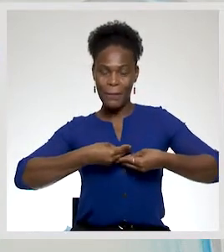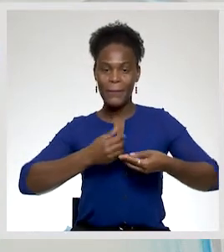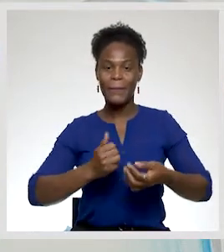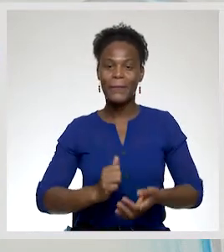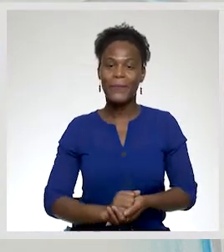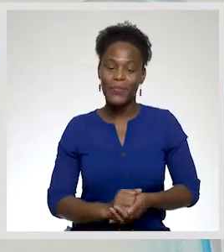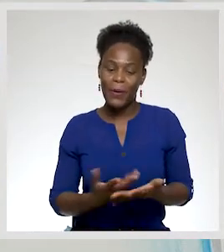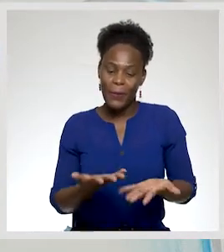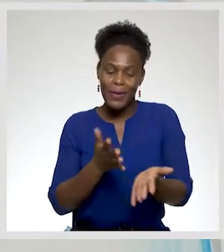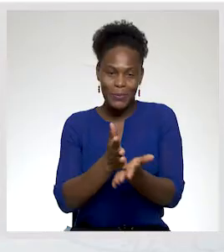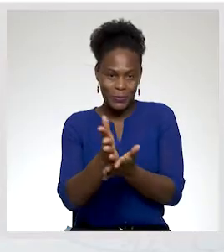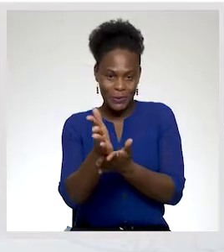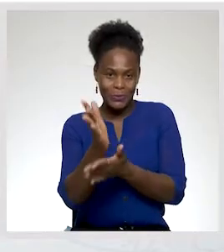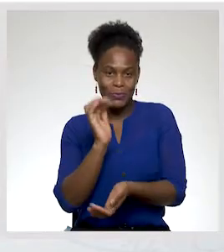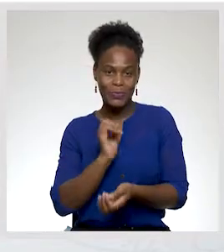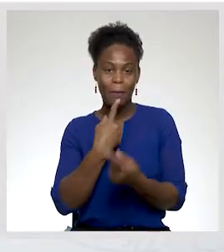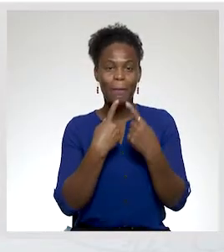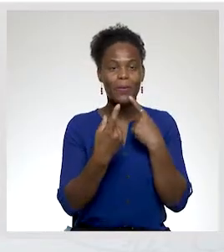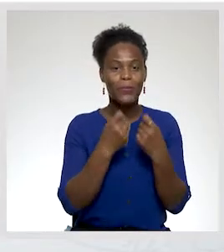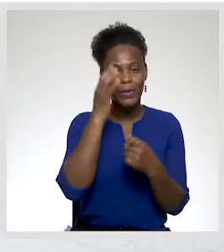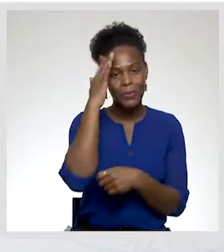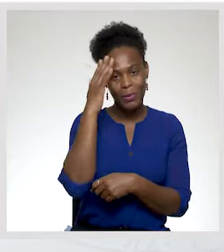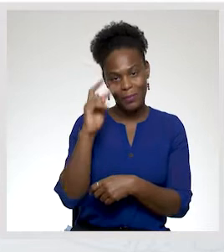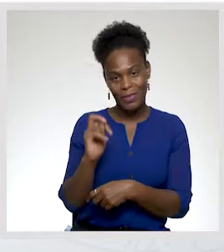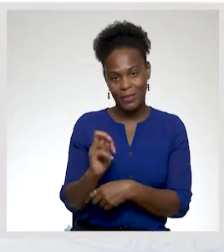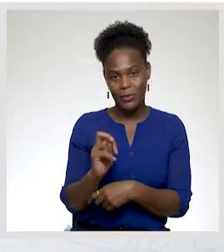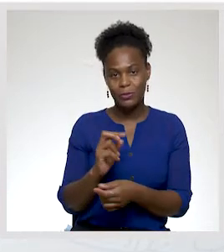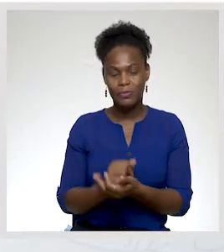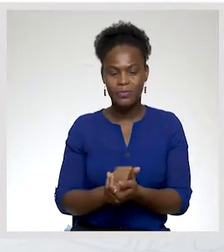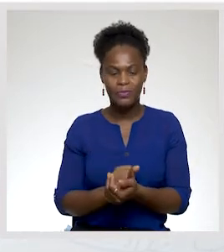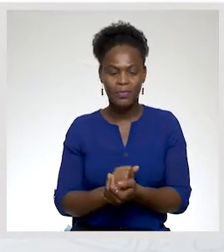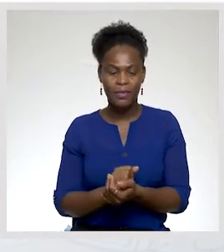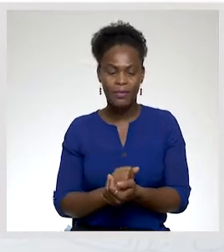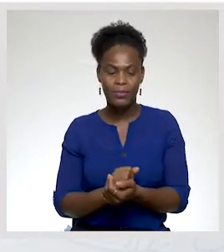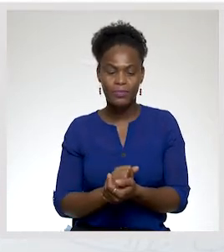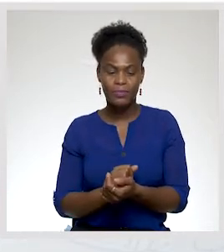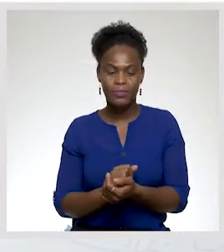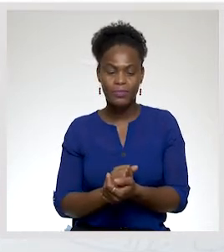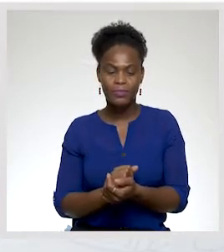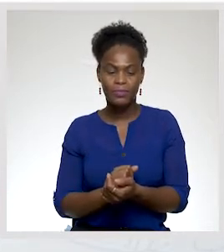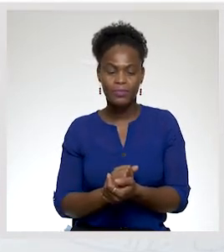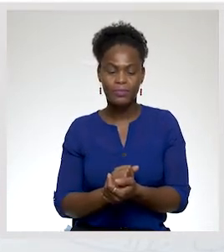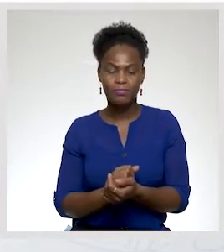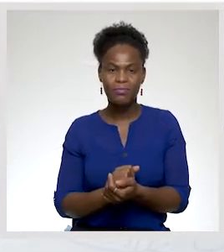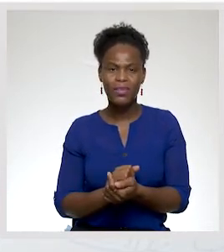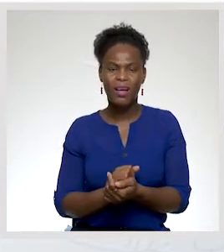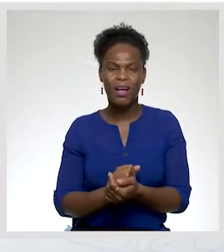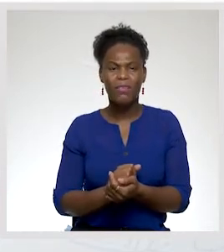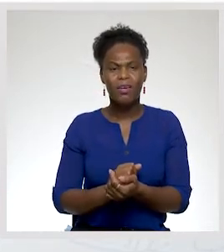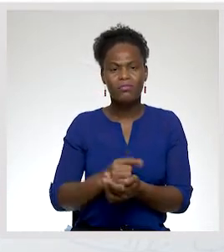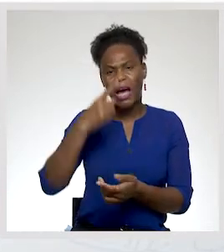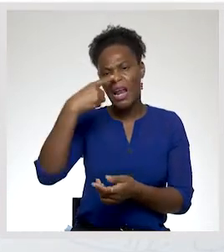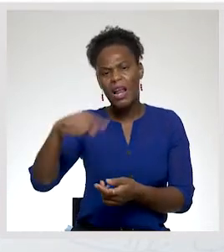destinatário. E continuando com a pergunta 3. Por que motivo o lápis